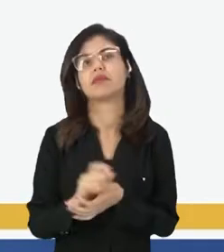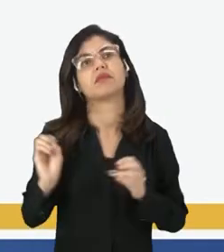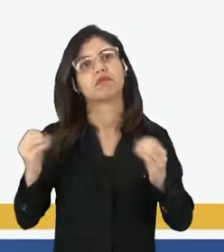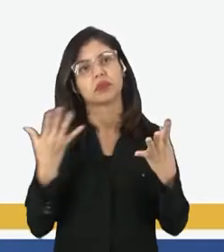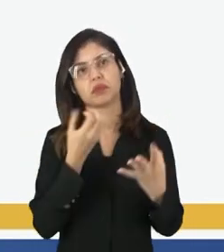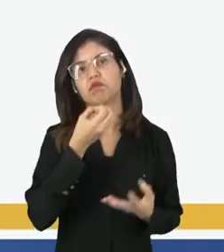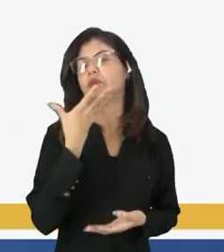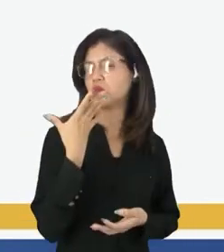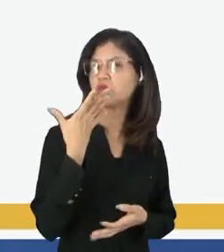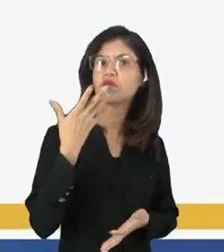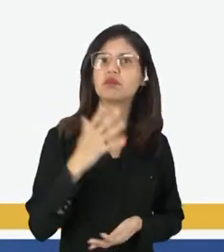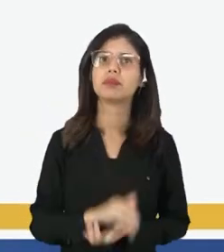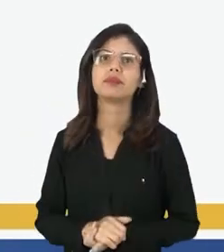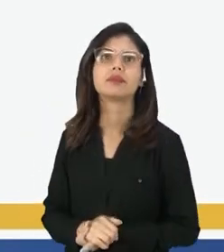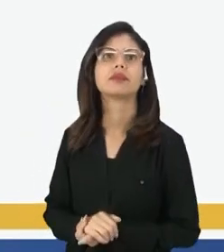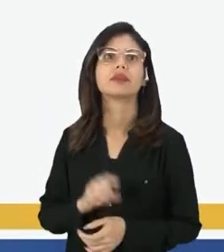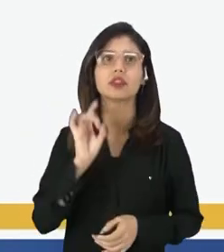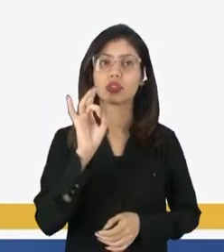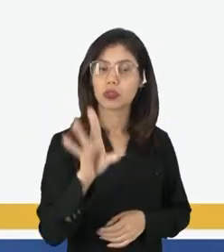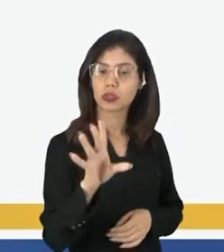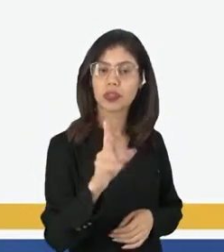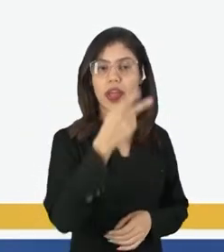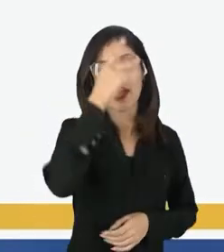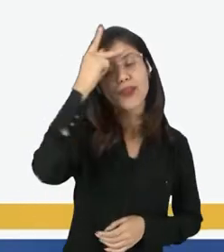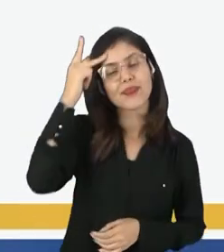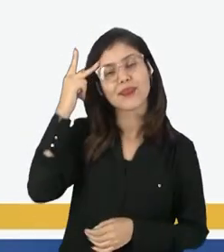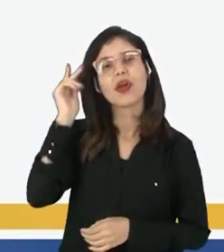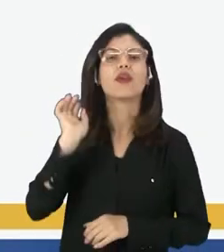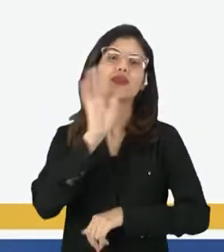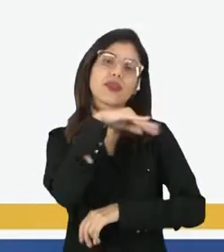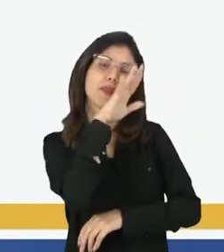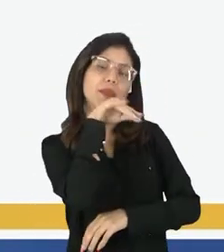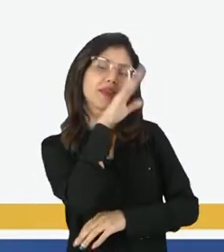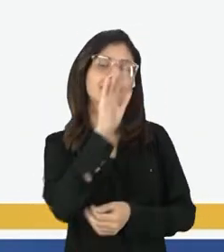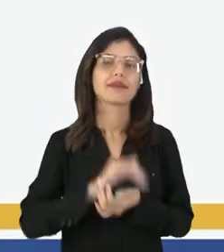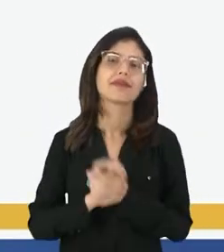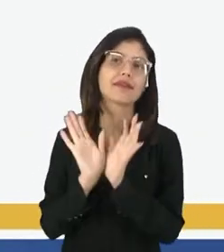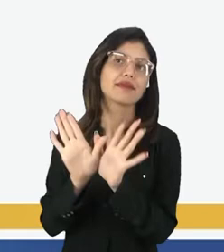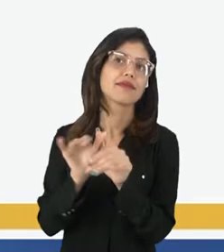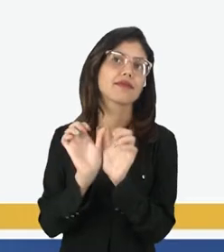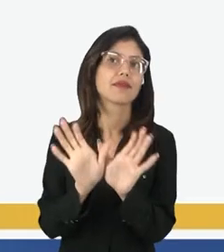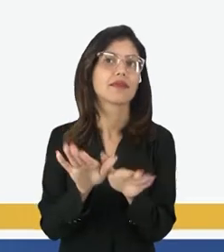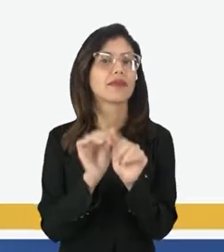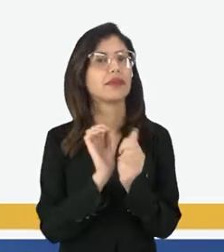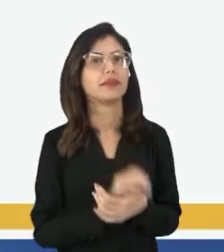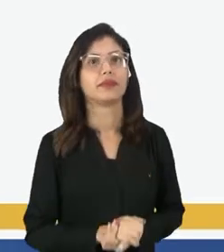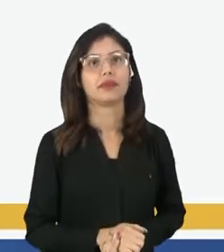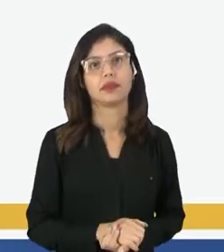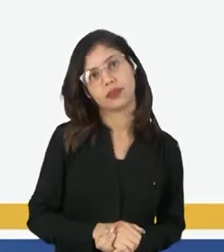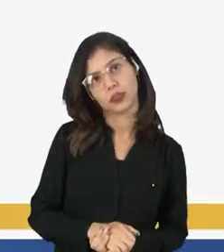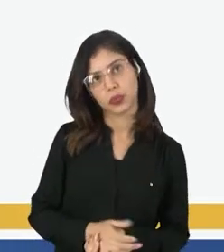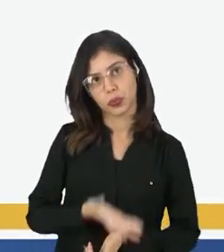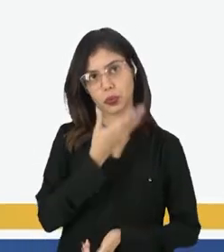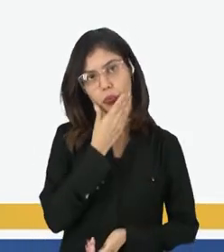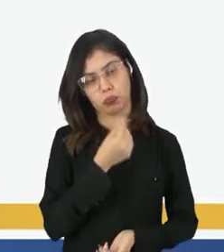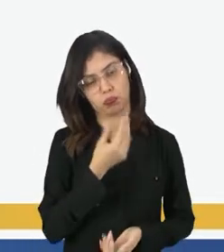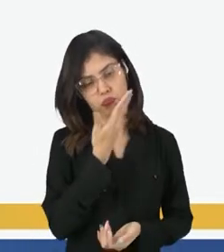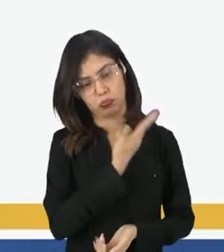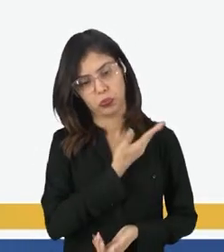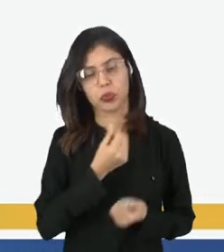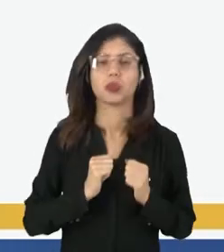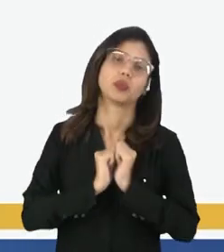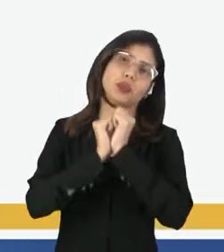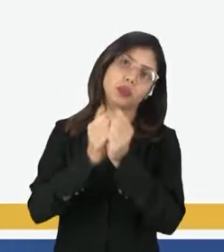vai ser uma festança danada Mas é só para os bichos que voam o sapo pediu ou amigo